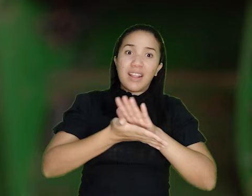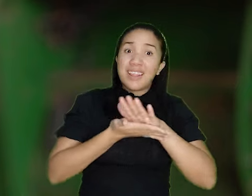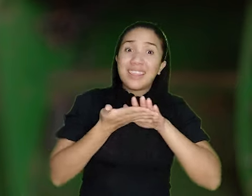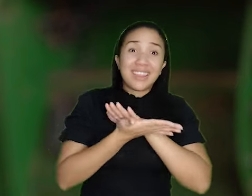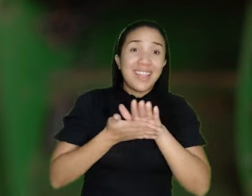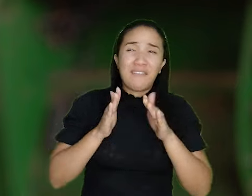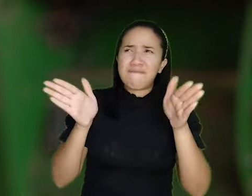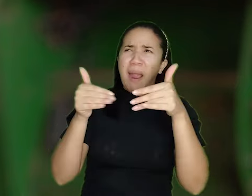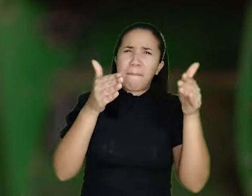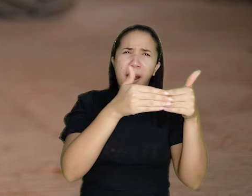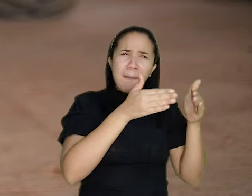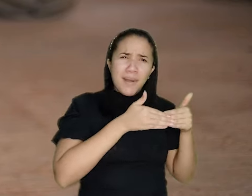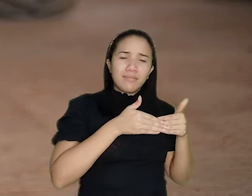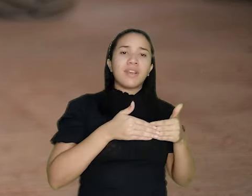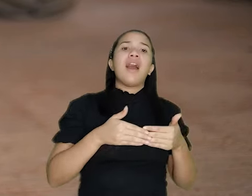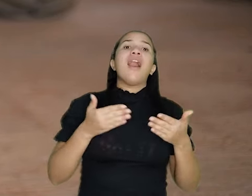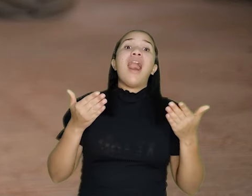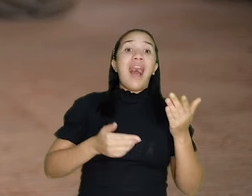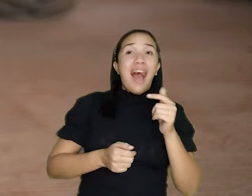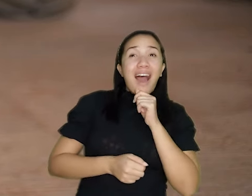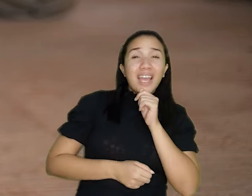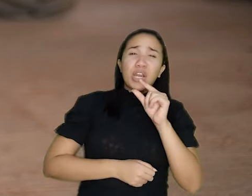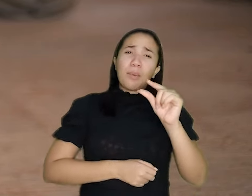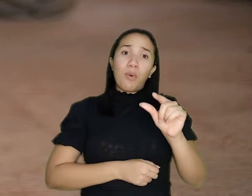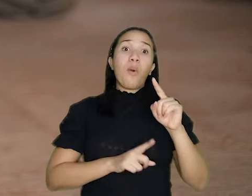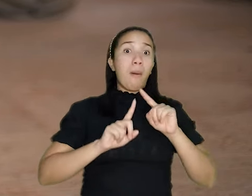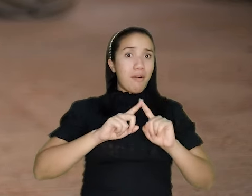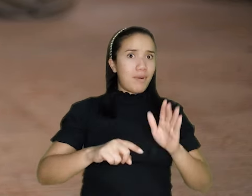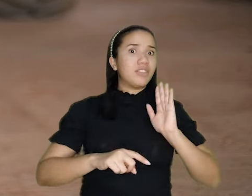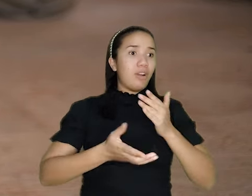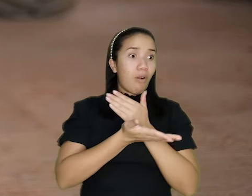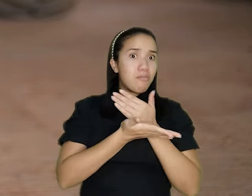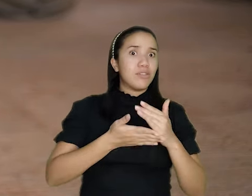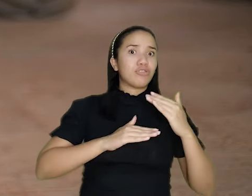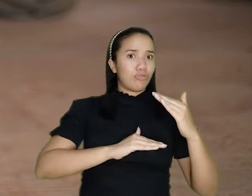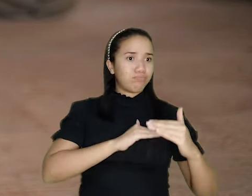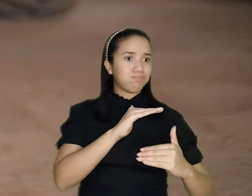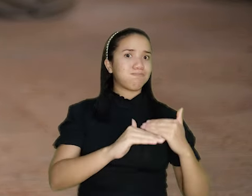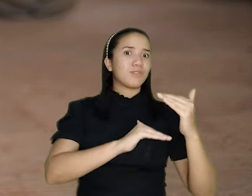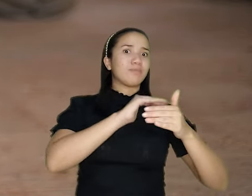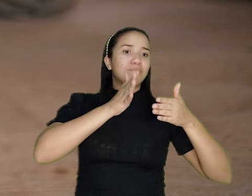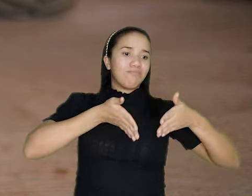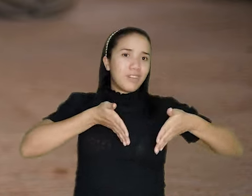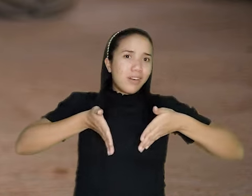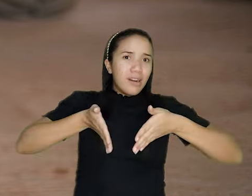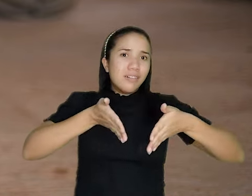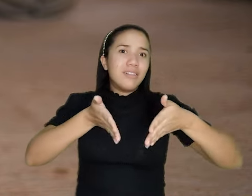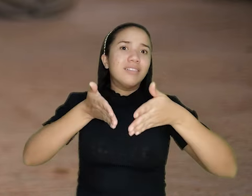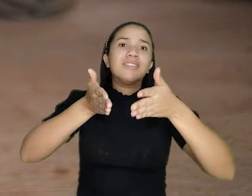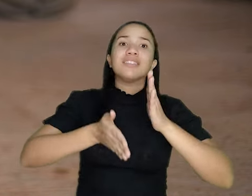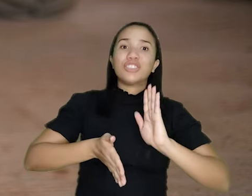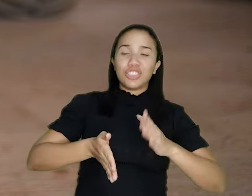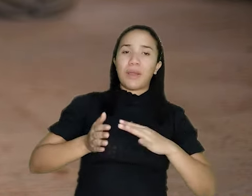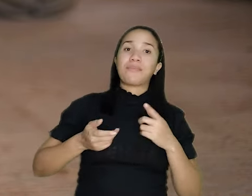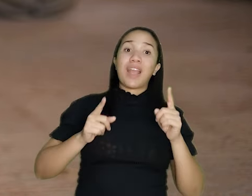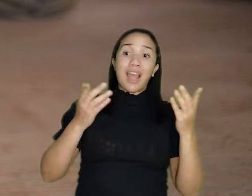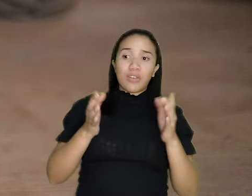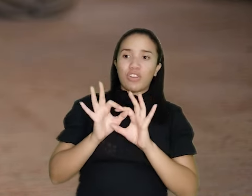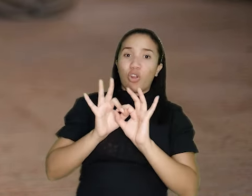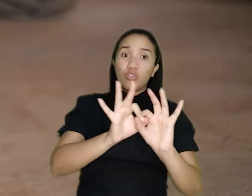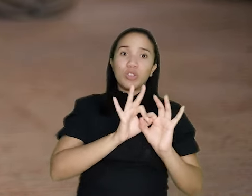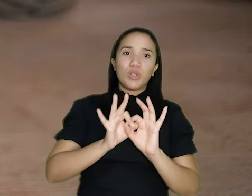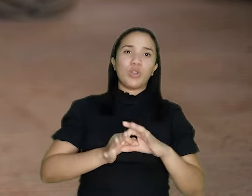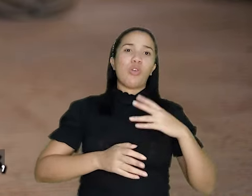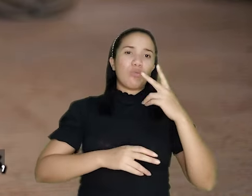tinha estrada para vir aqui. Então, ainda não tem muitas estradas, mas praticamente foi